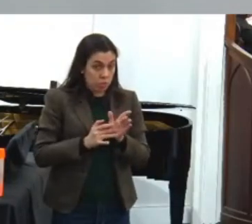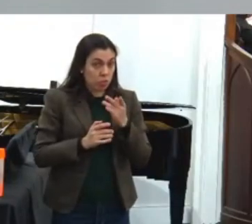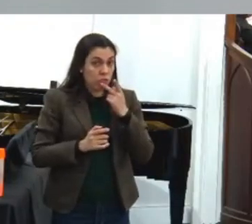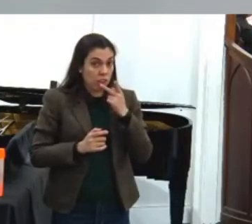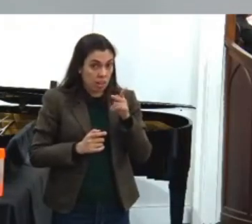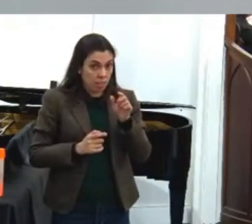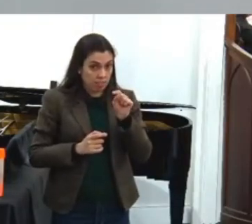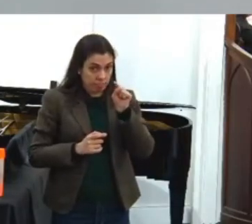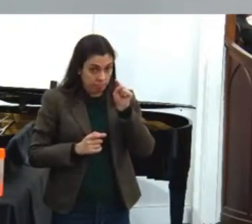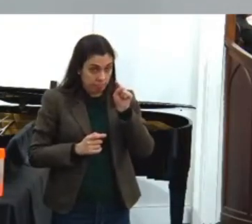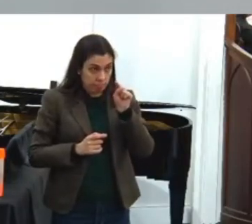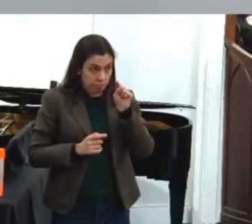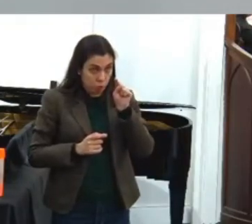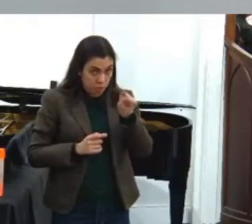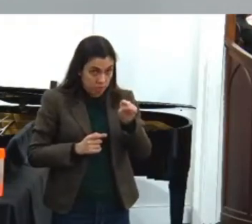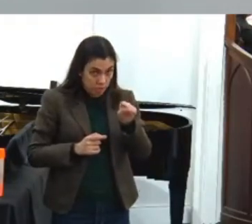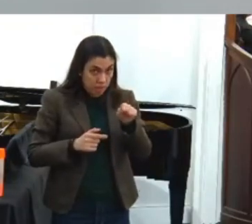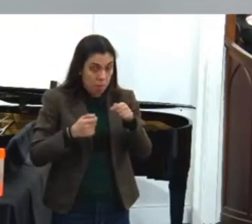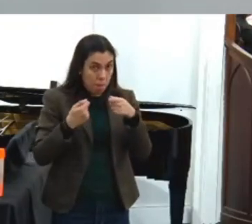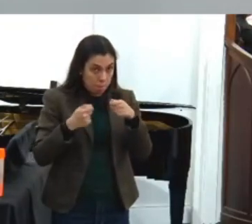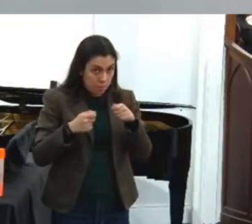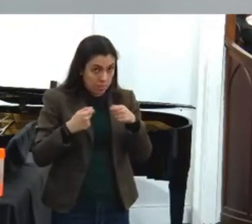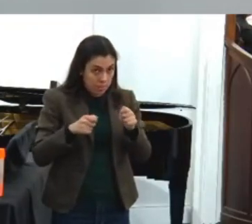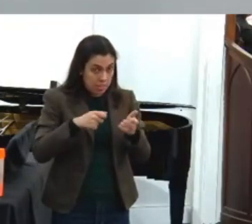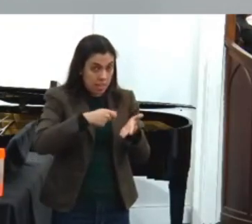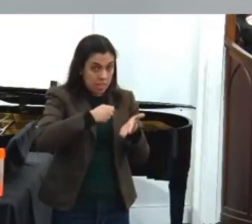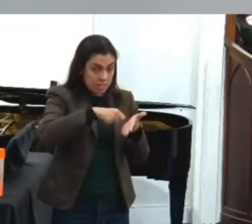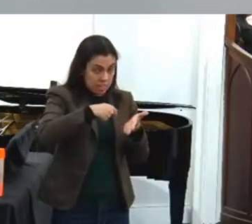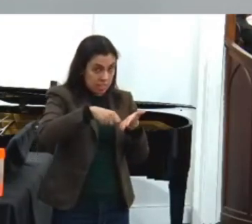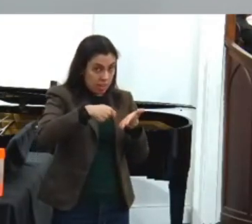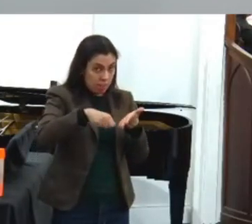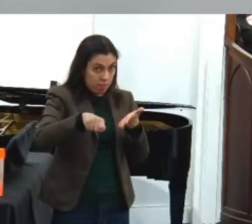Então todos nós temos que perceber algo.